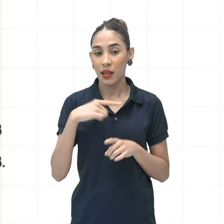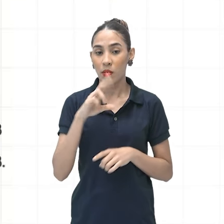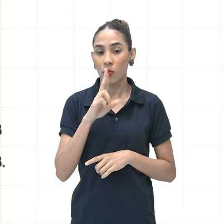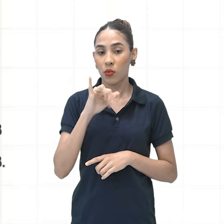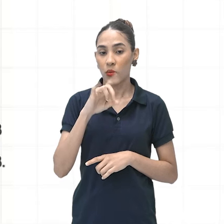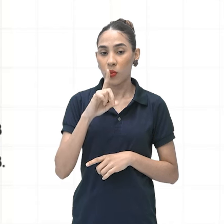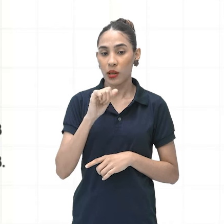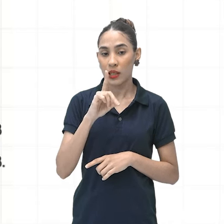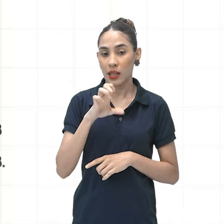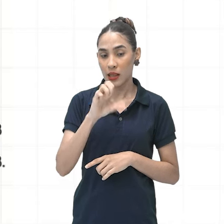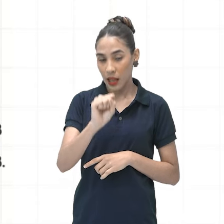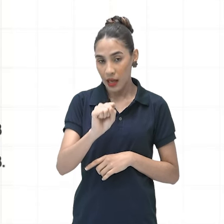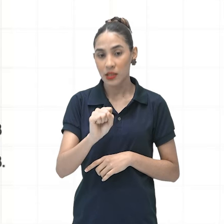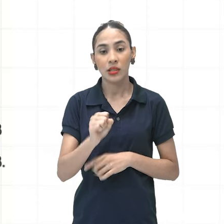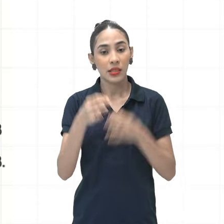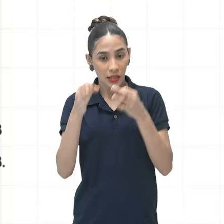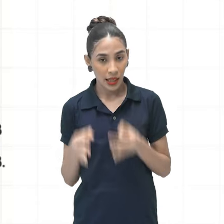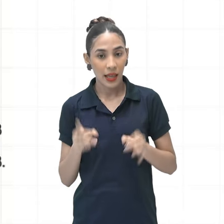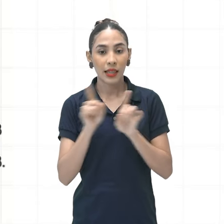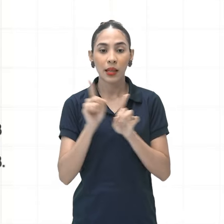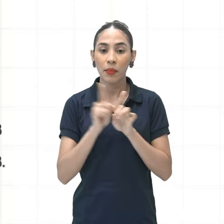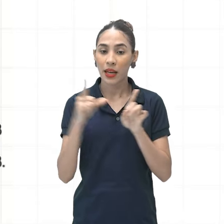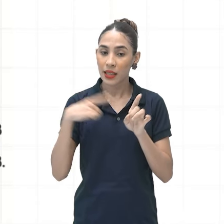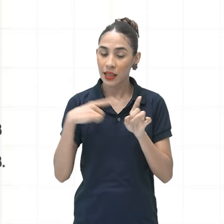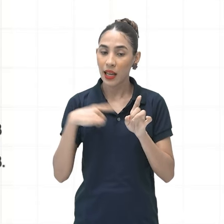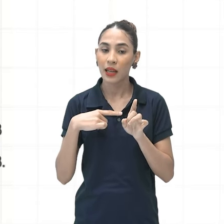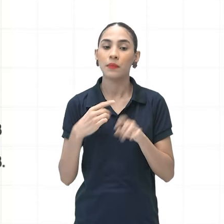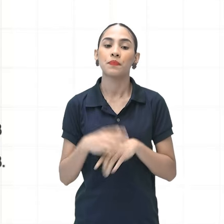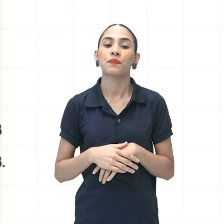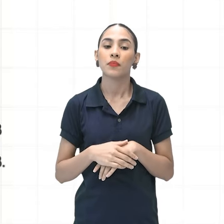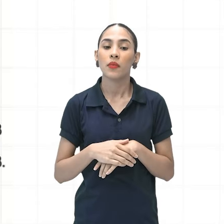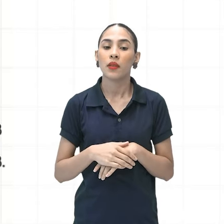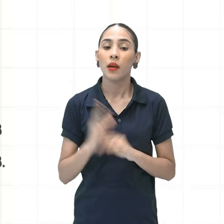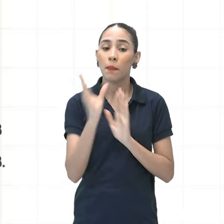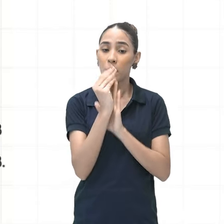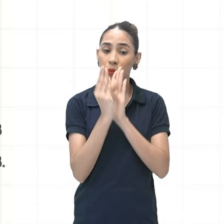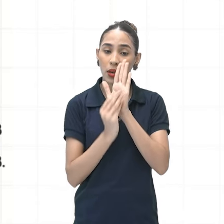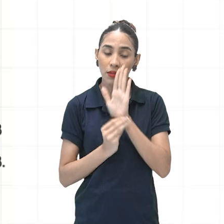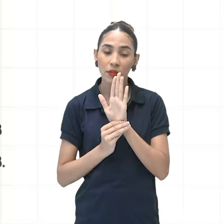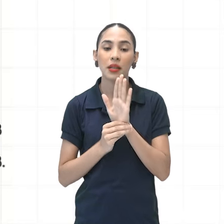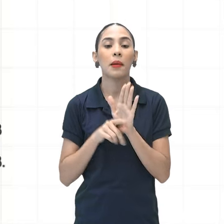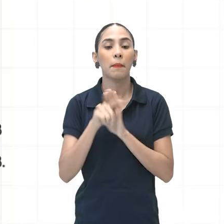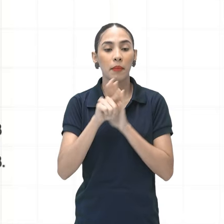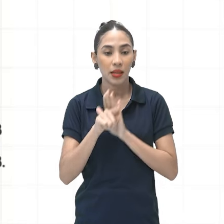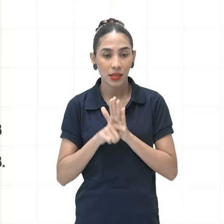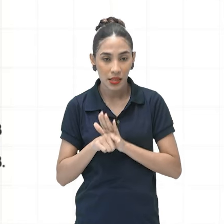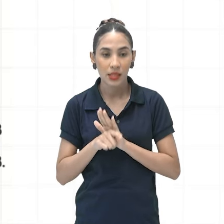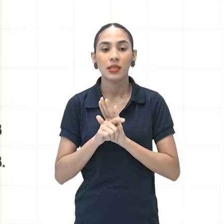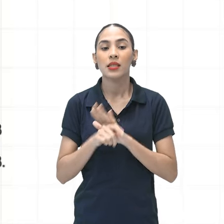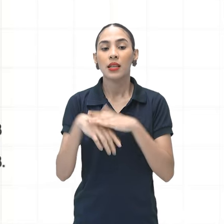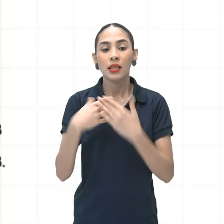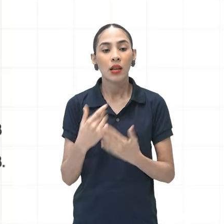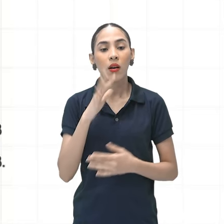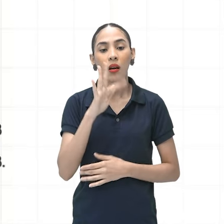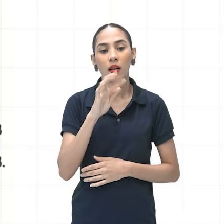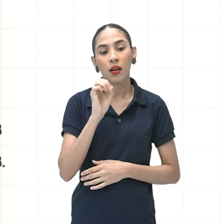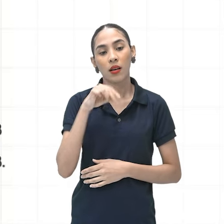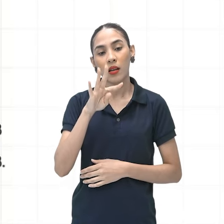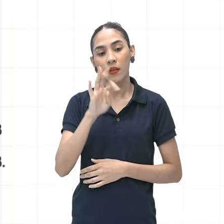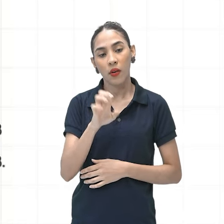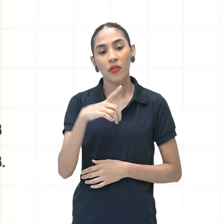unidades apropriadas, tem a fonte da pesquisa. Olha só, a fonte aqui é onde